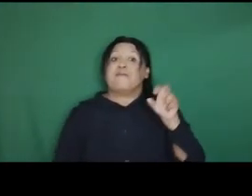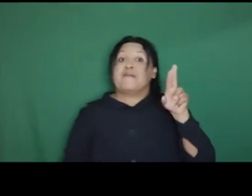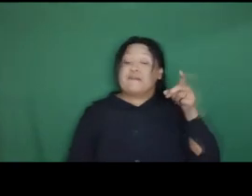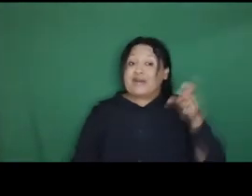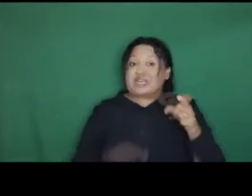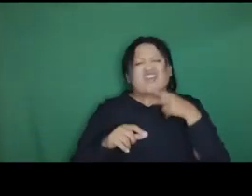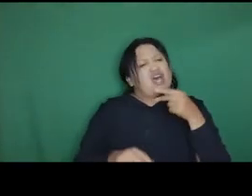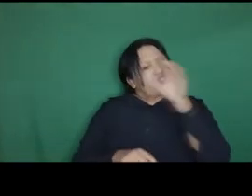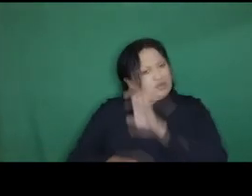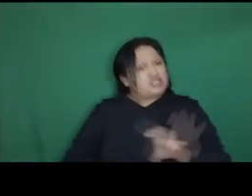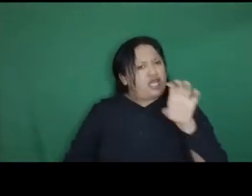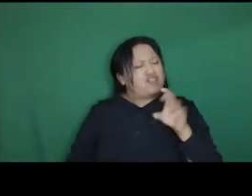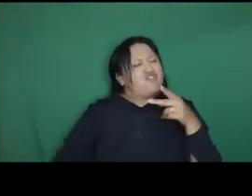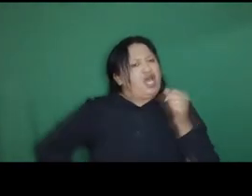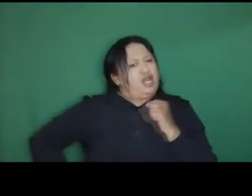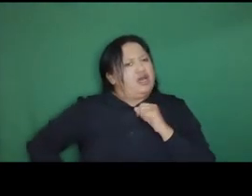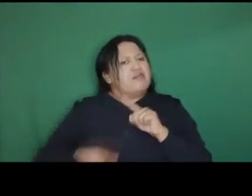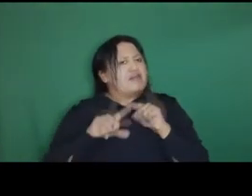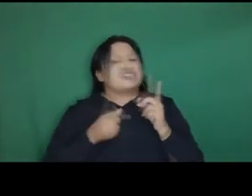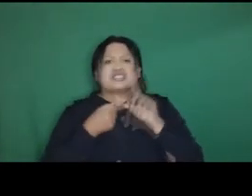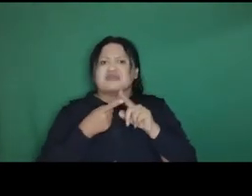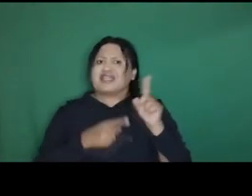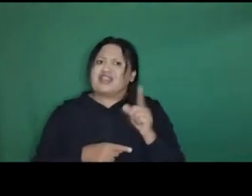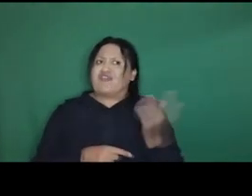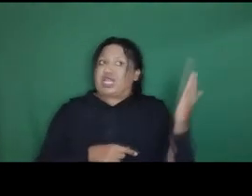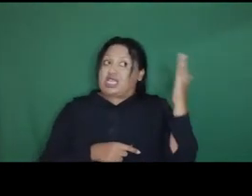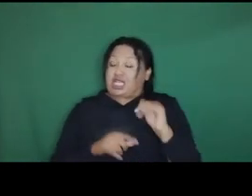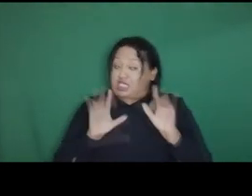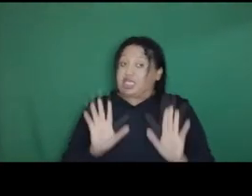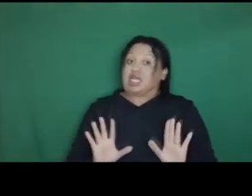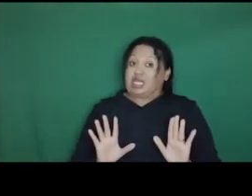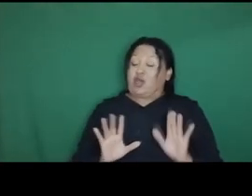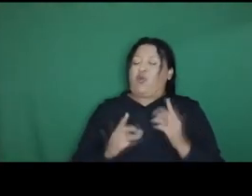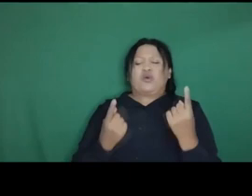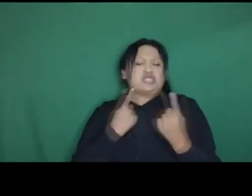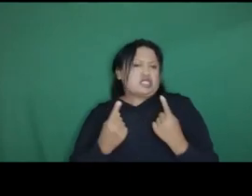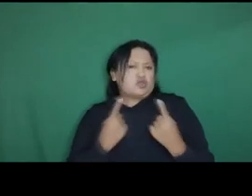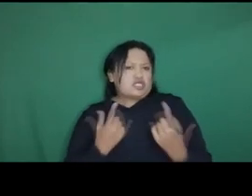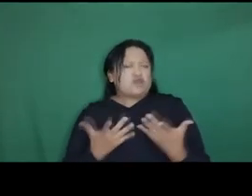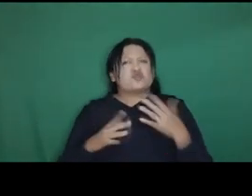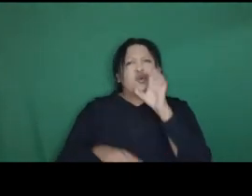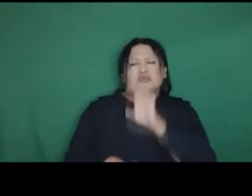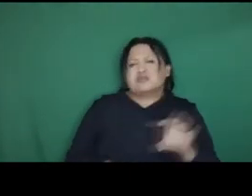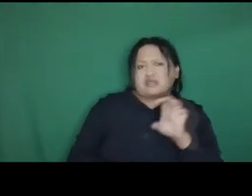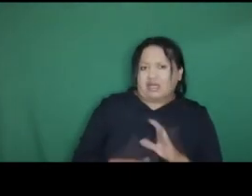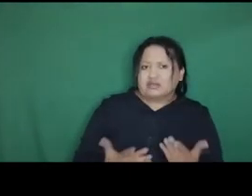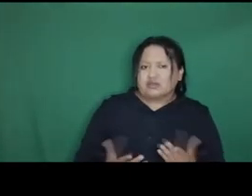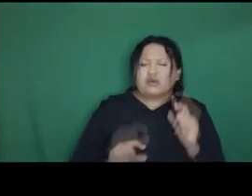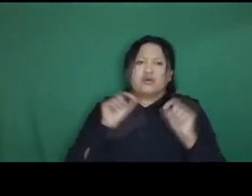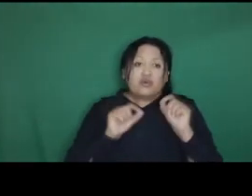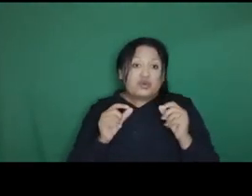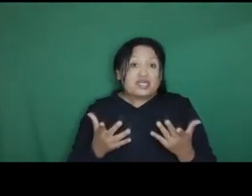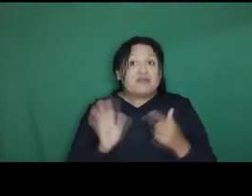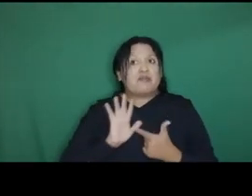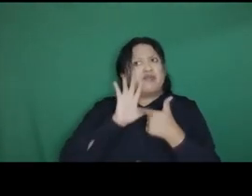então vamos ficar atento vamos seguir né na letra B Max fala sobre estado fala mas ele também não vai